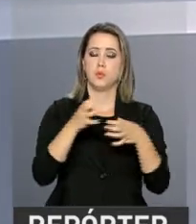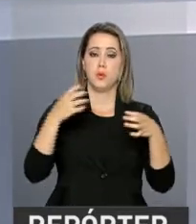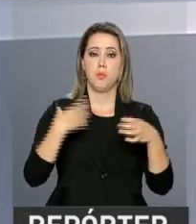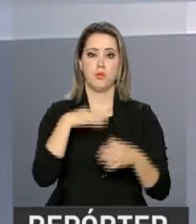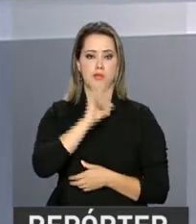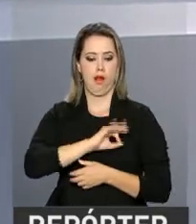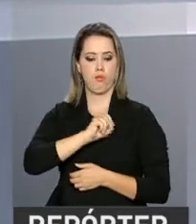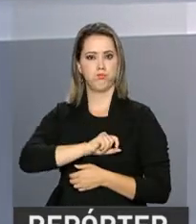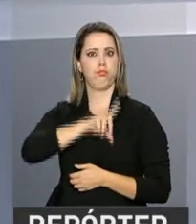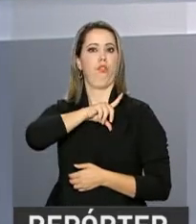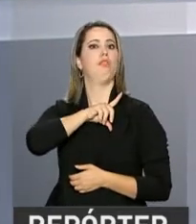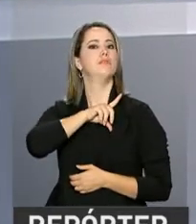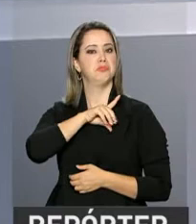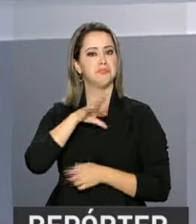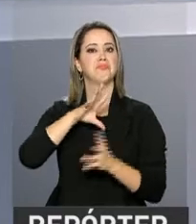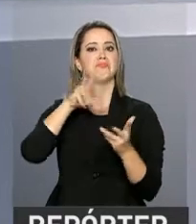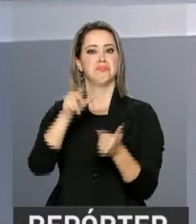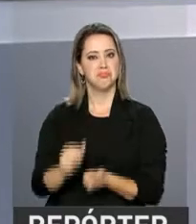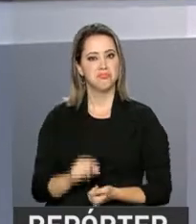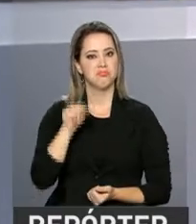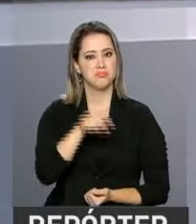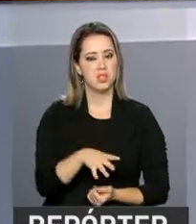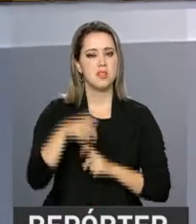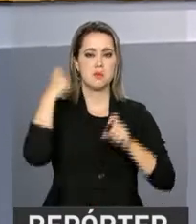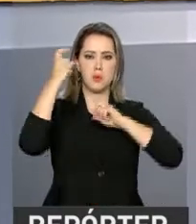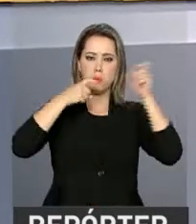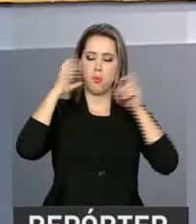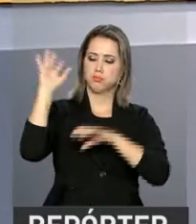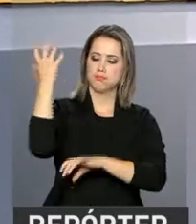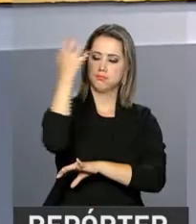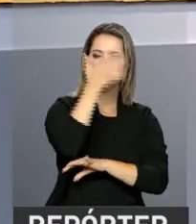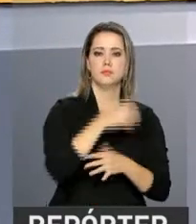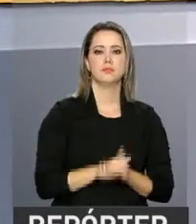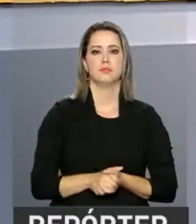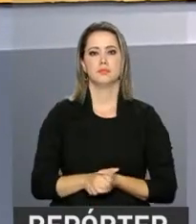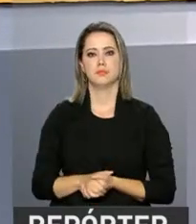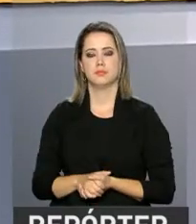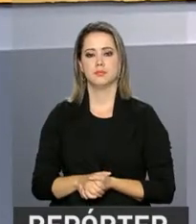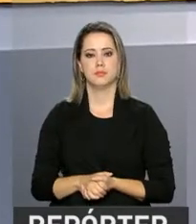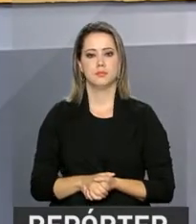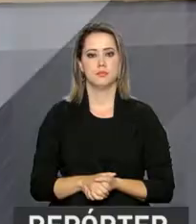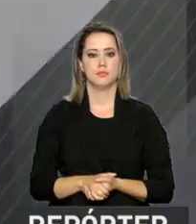rendas médias por pessoa do mundo inteiro e ainda se preocupa com o desenvolvimento sustentável